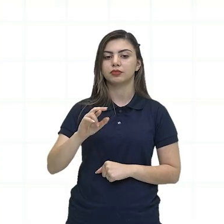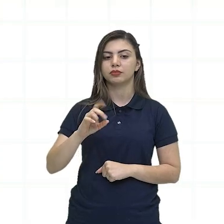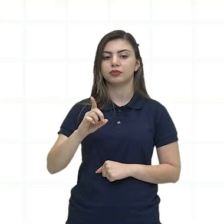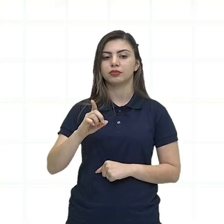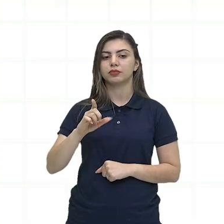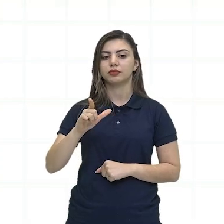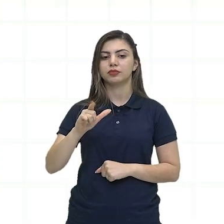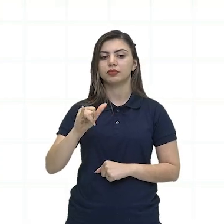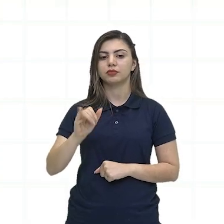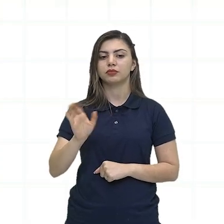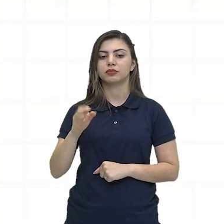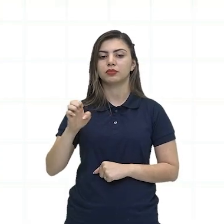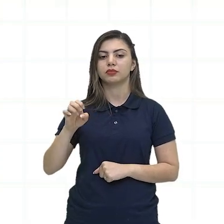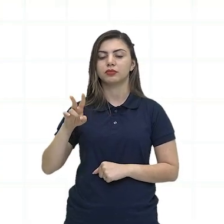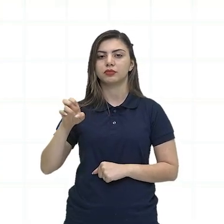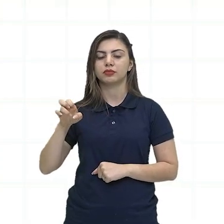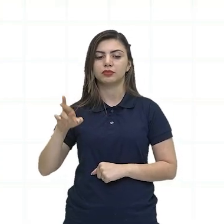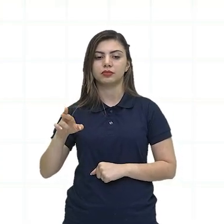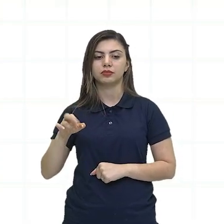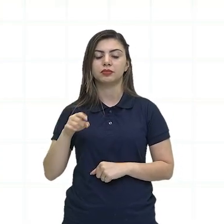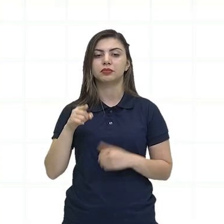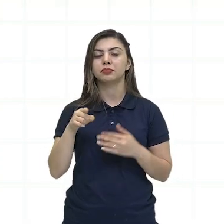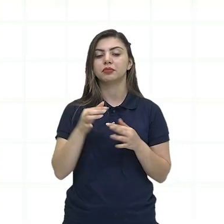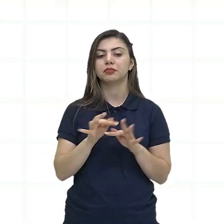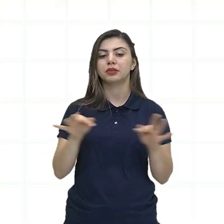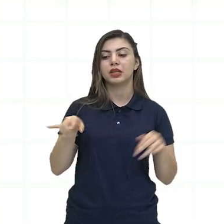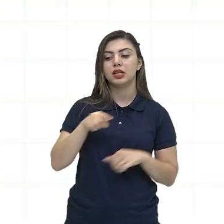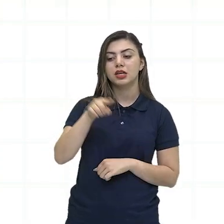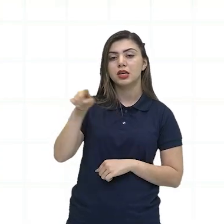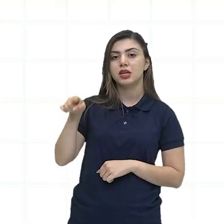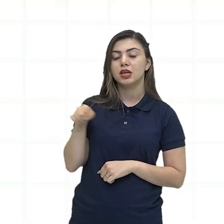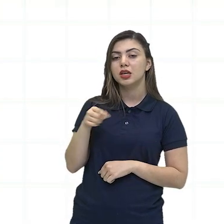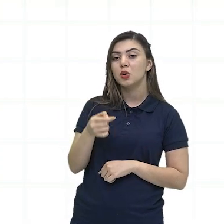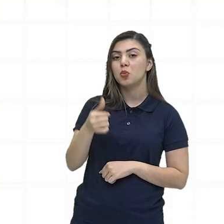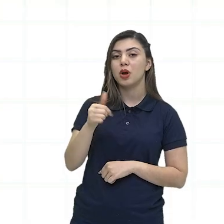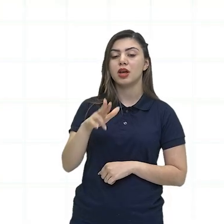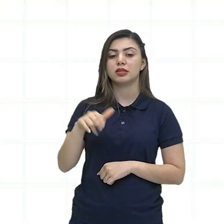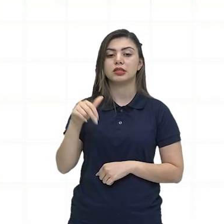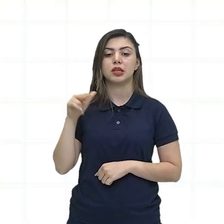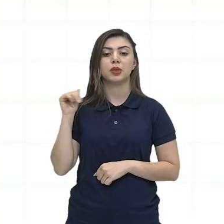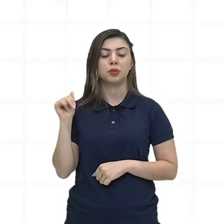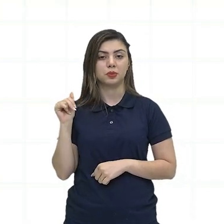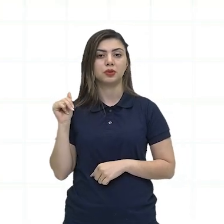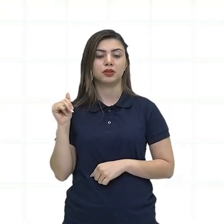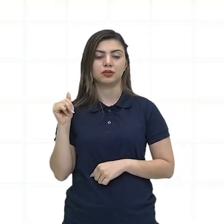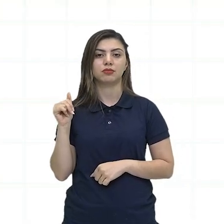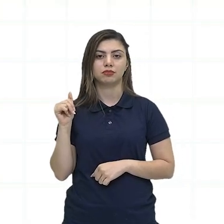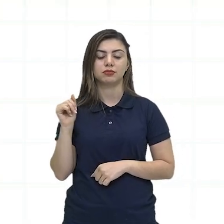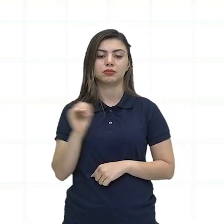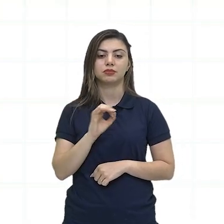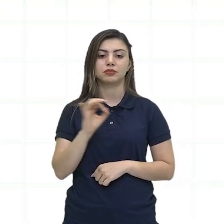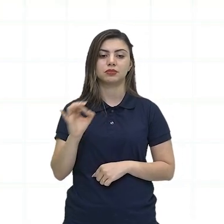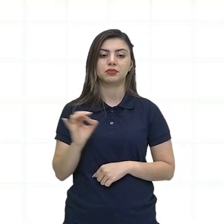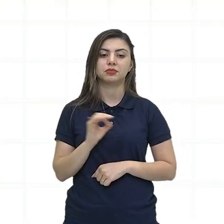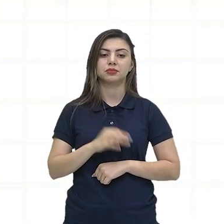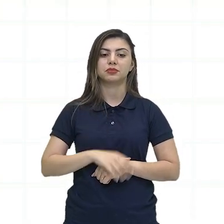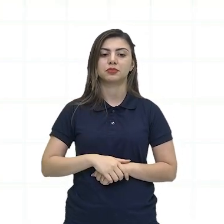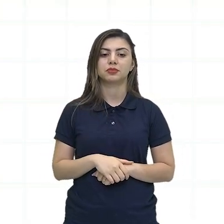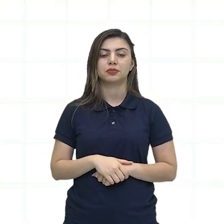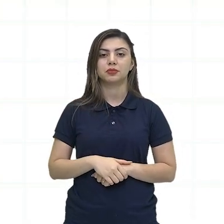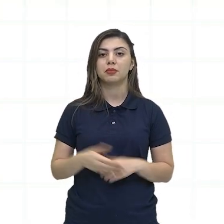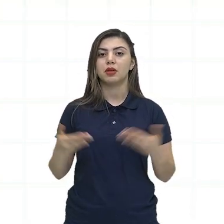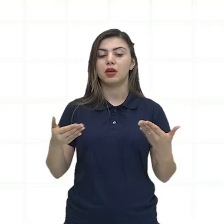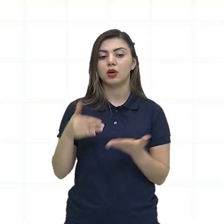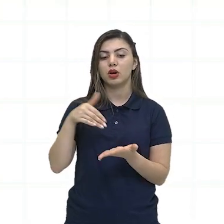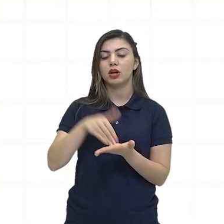Eles quase nunca, né? Quase nunca go to the theater, ok? Hardly ever. E